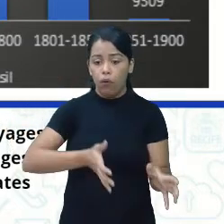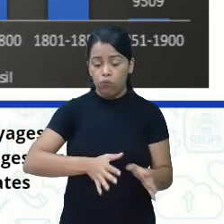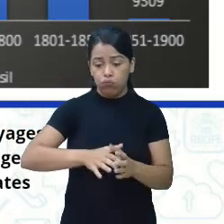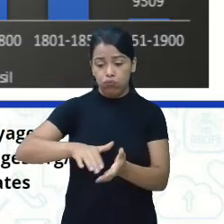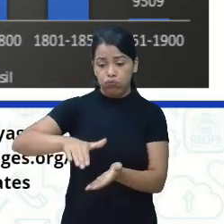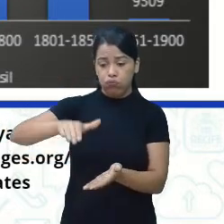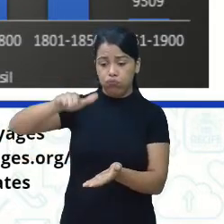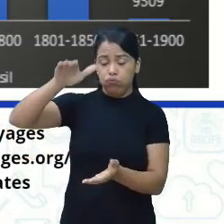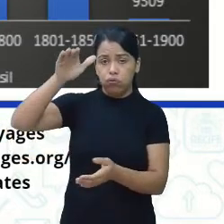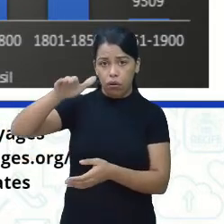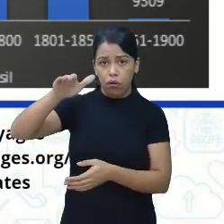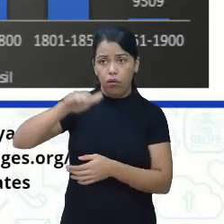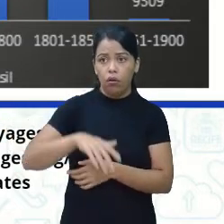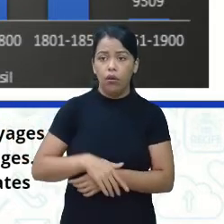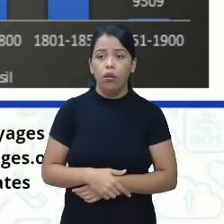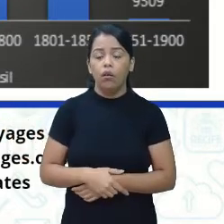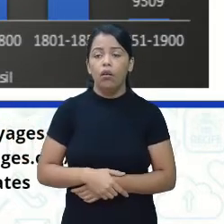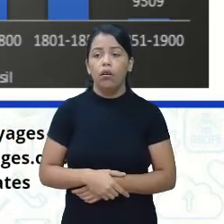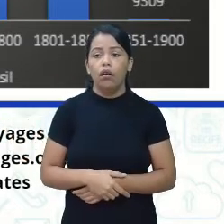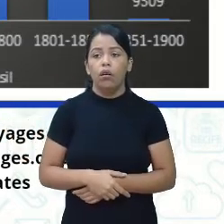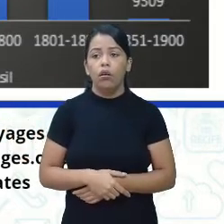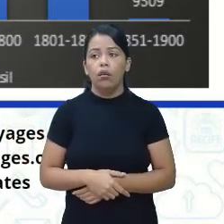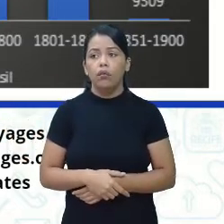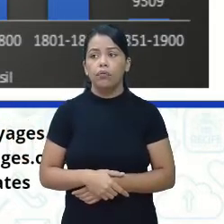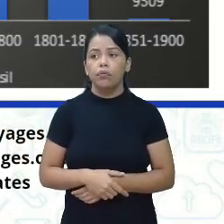54, aliás, de